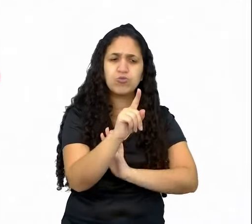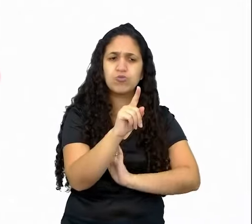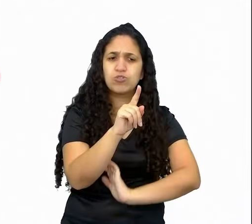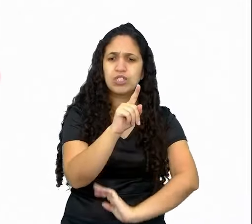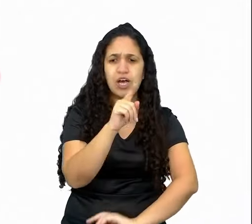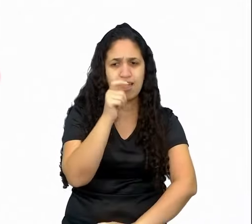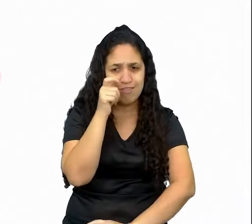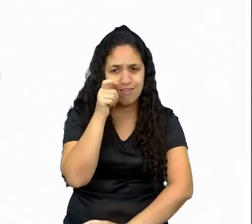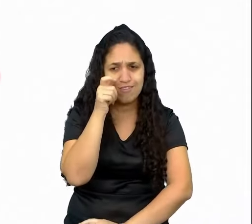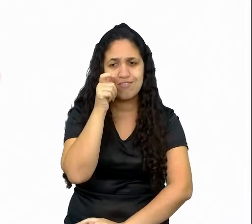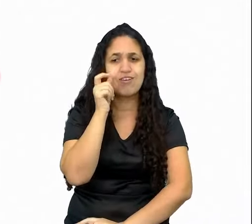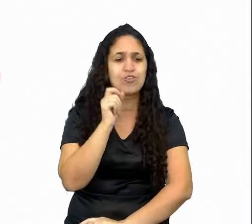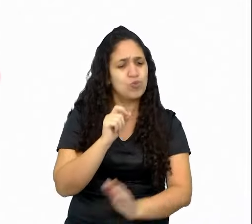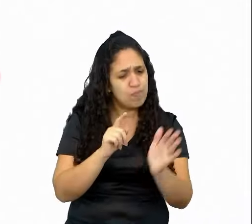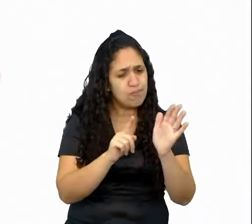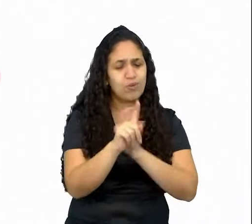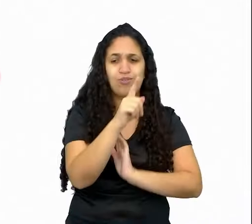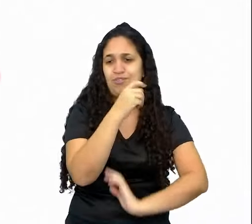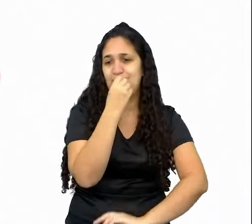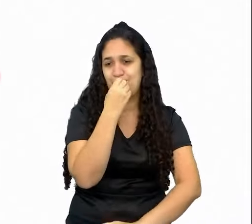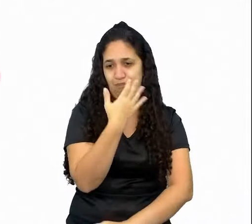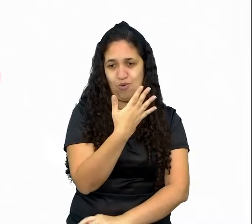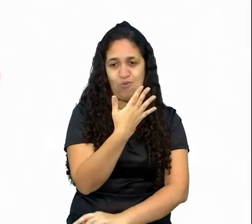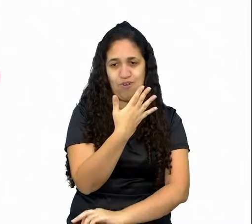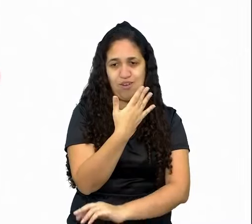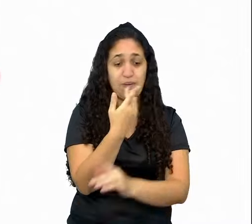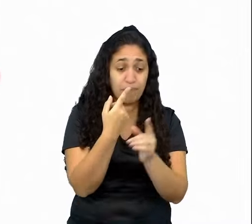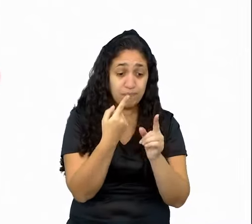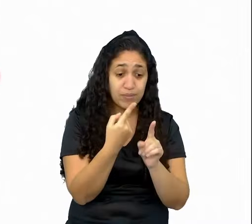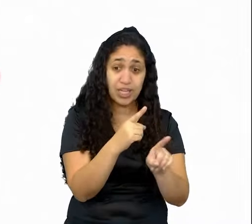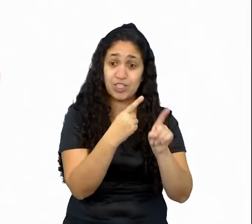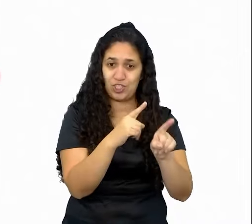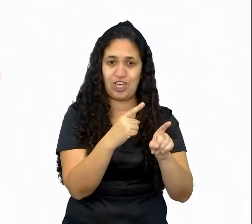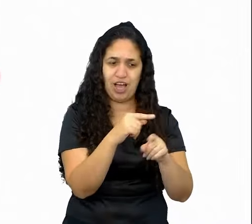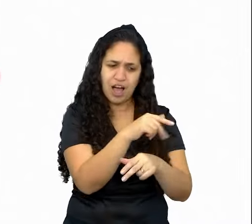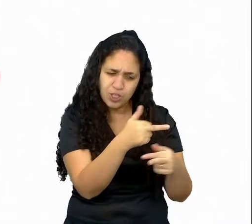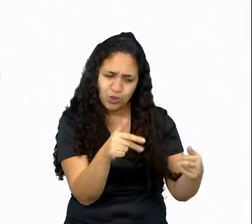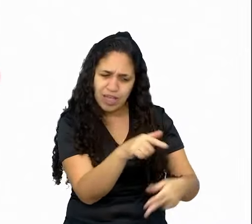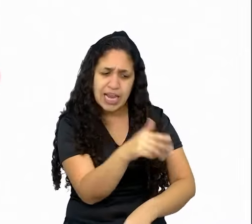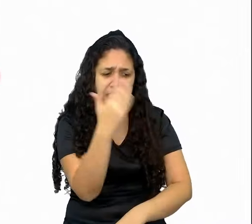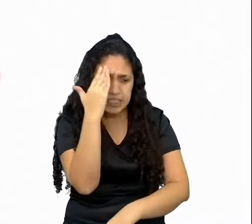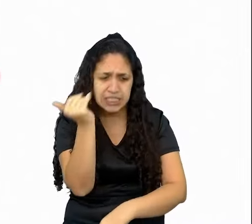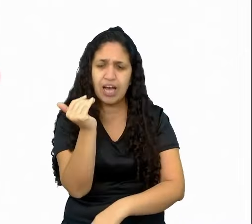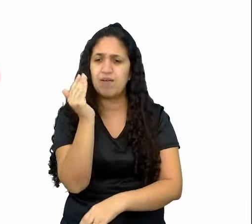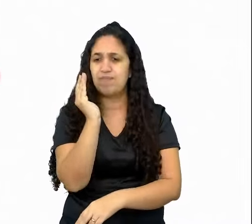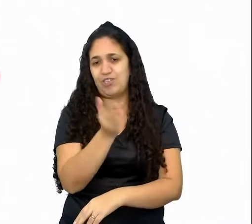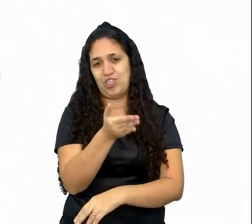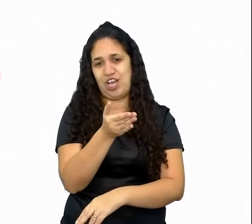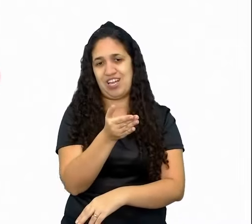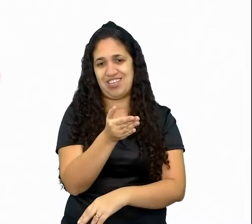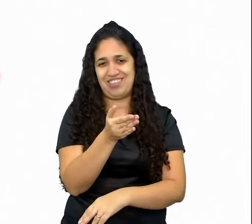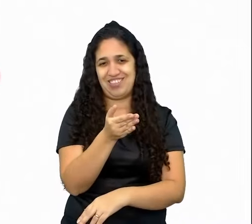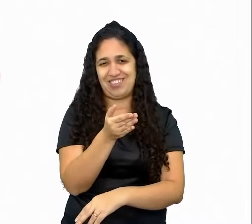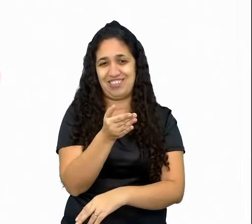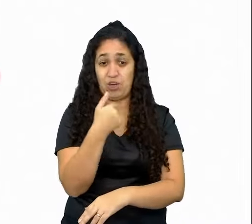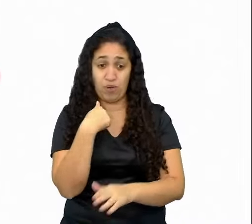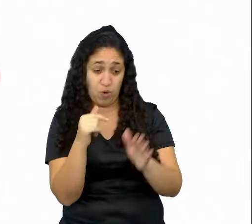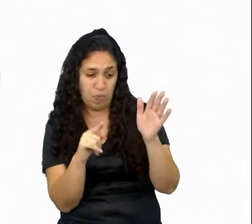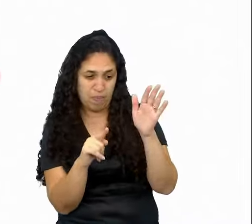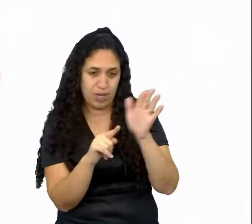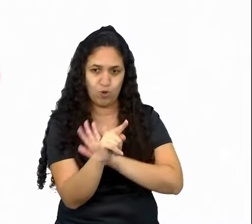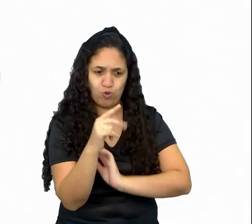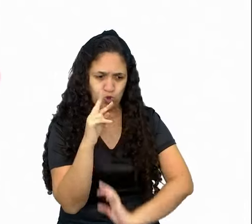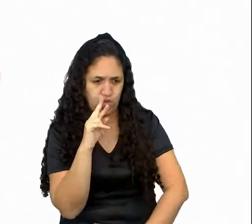os estudantes, né, em relação àquilo que ele sabe. Como eu fazendo uma pergunta para ele, eu nunca posso dar a